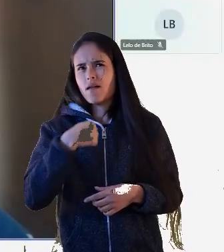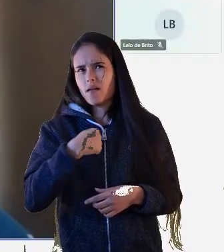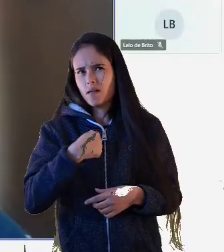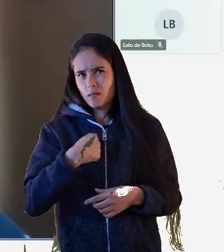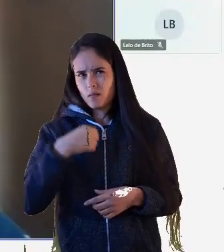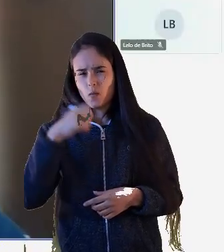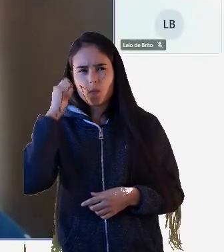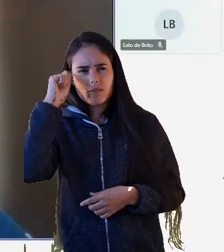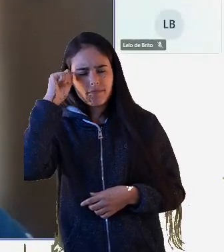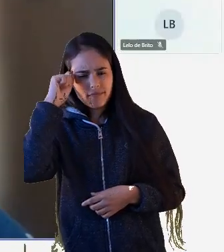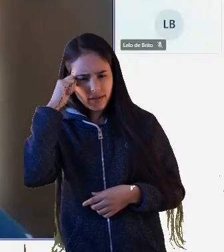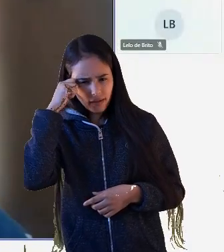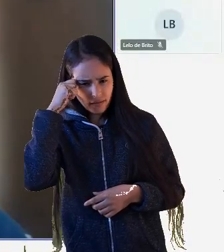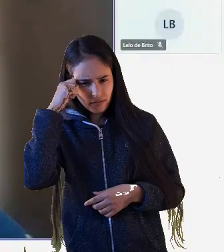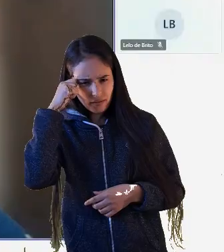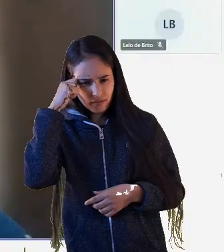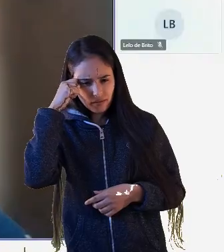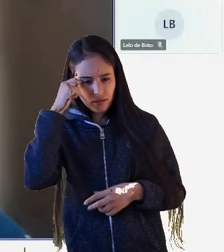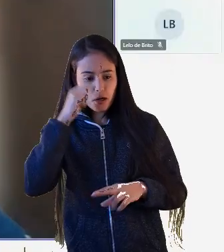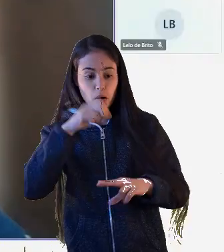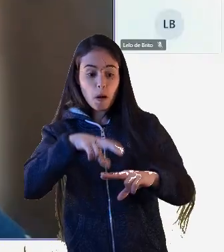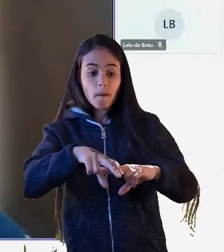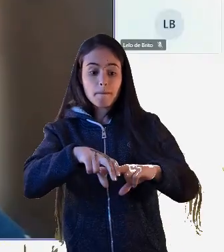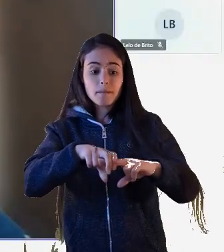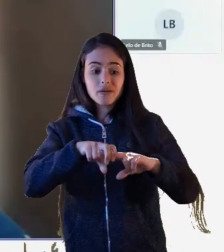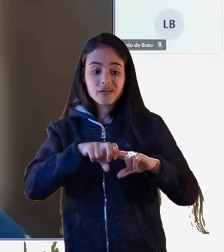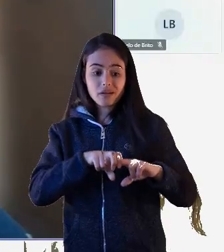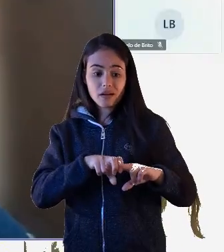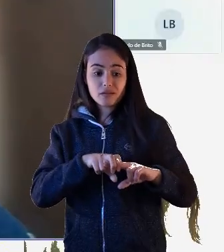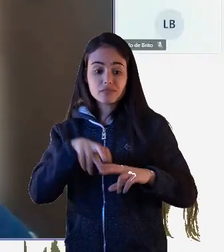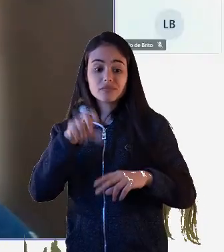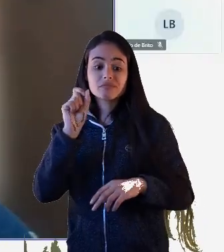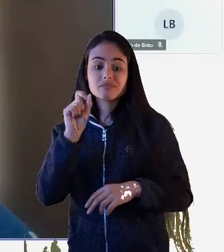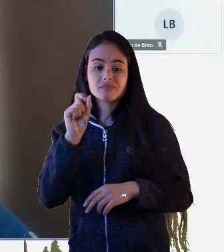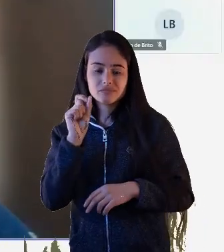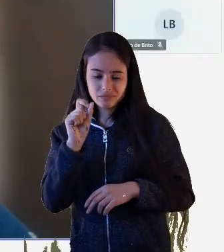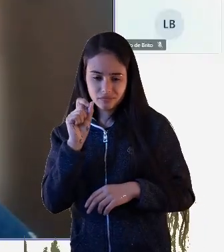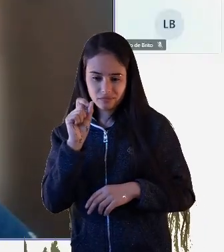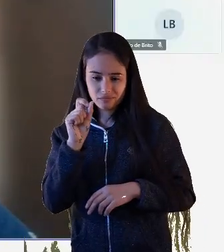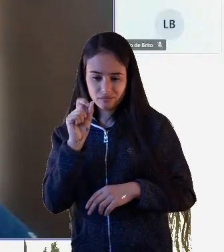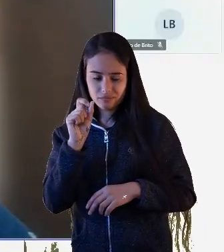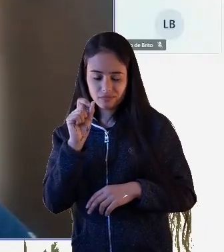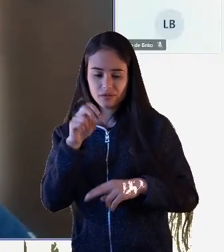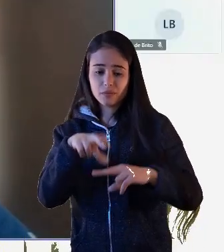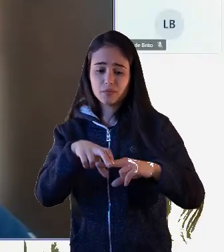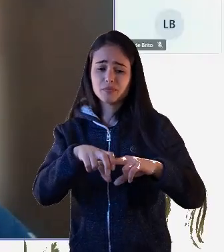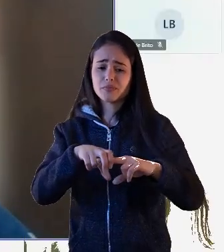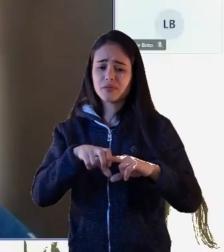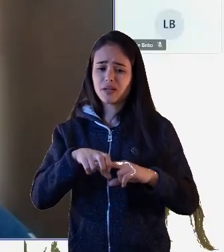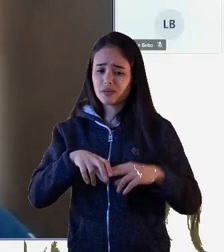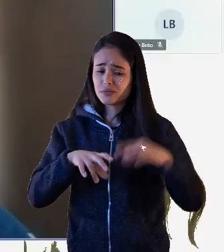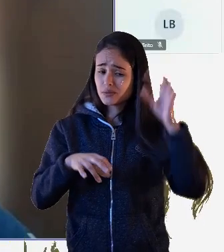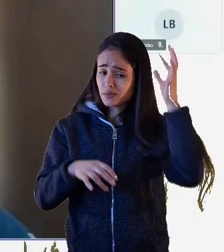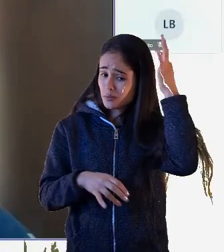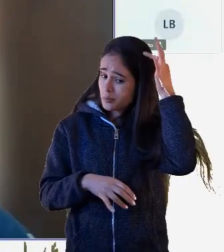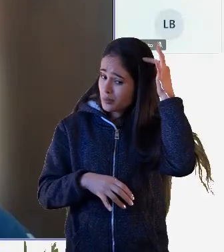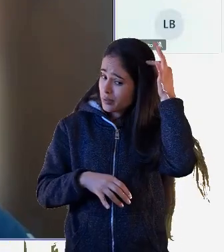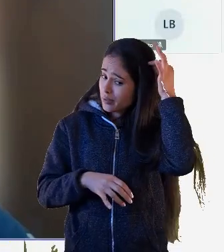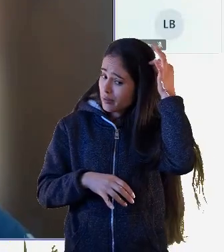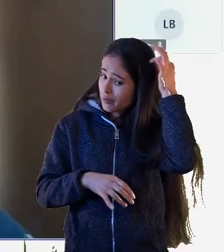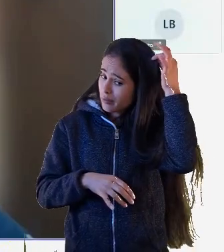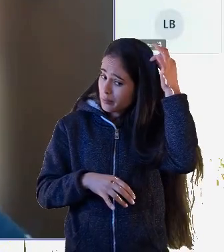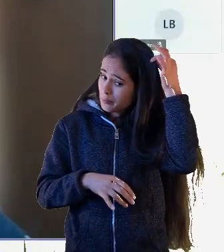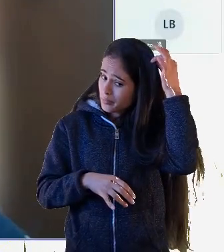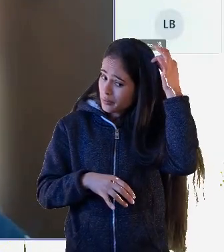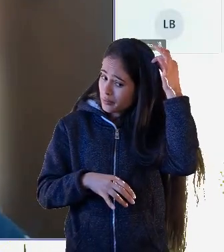ela ir para a banca de identificação, que ela não vai passar, né? Porque o que a gente está avaliando ali não é a